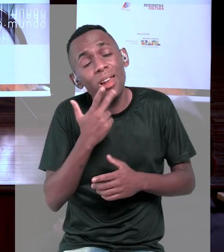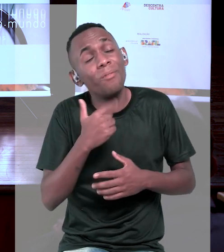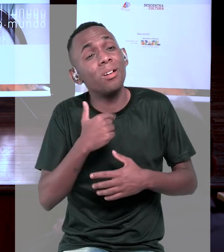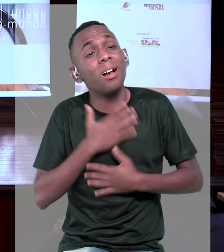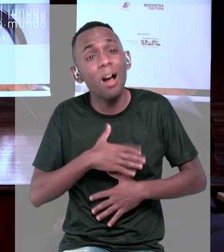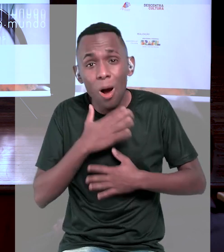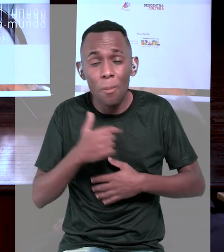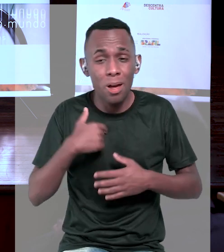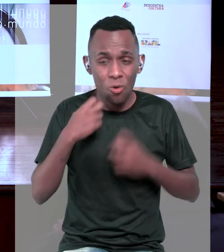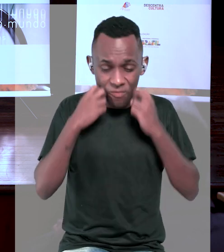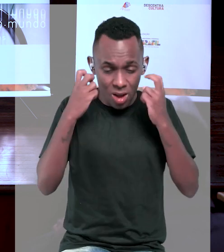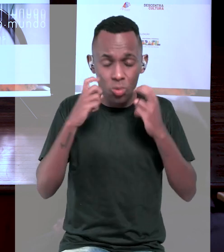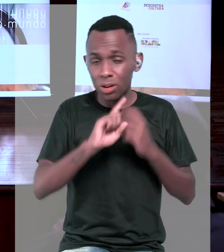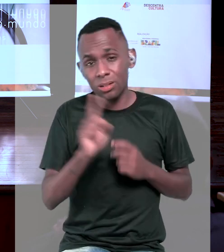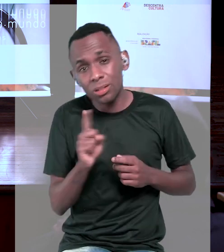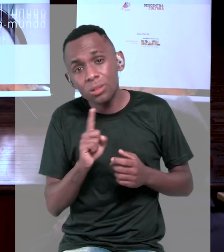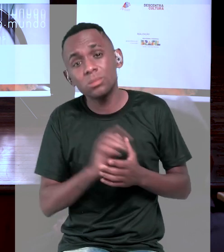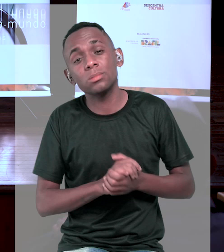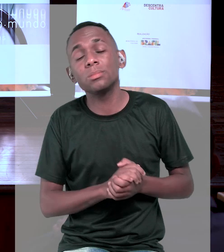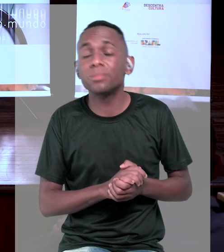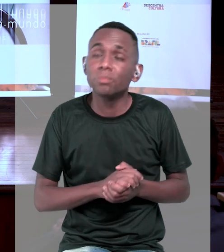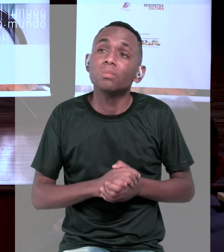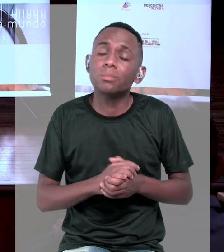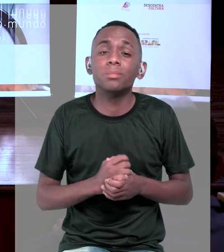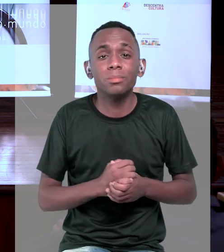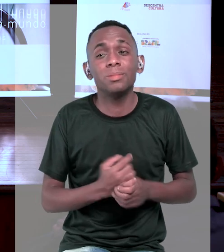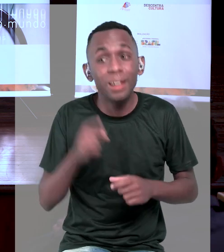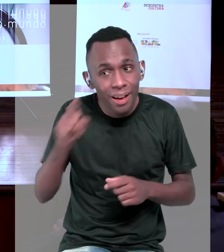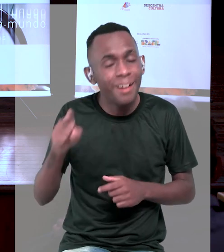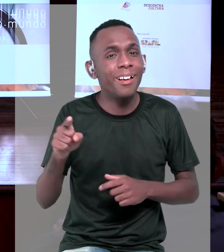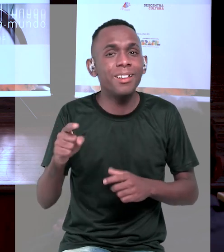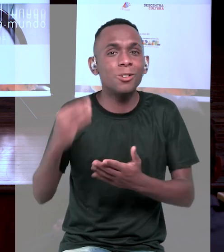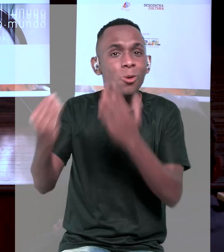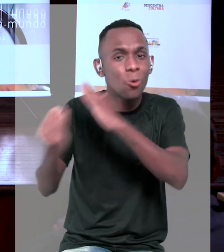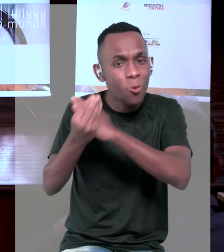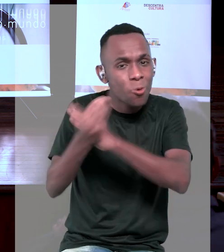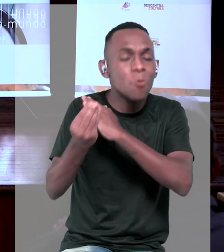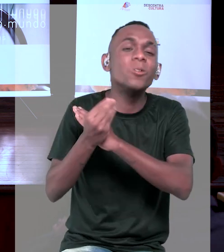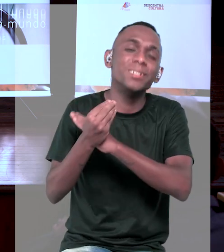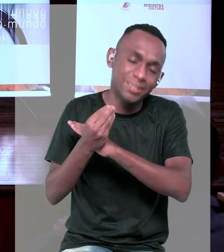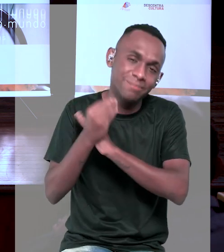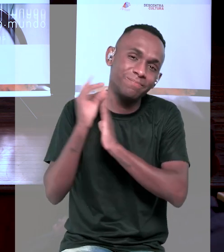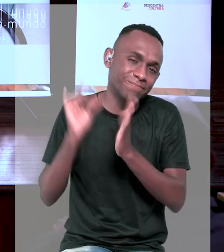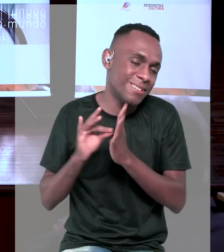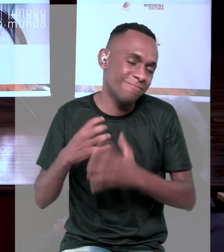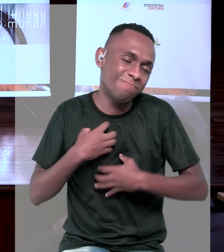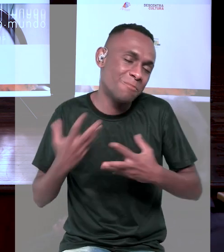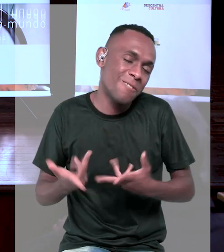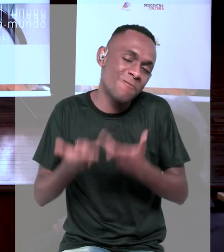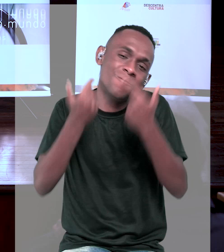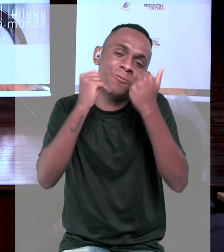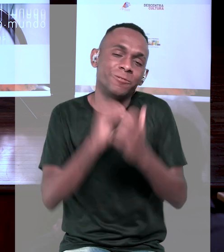vergonha. E a gente sente que ela toma conta da gente, o autor, é uma maravilha,